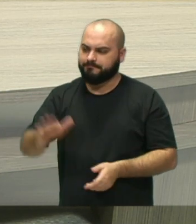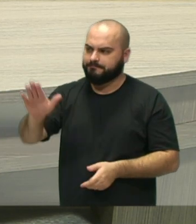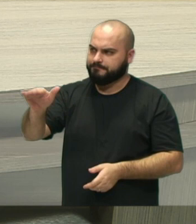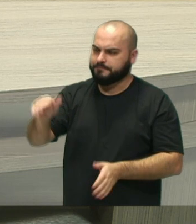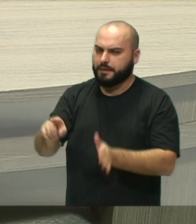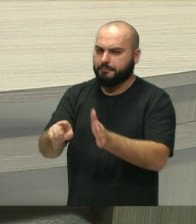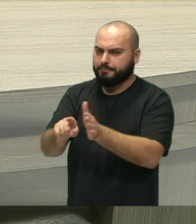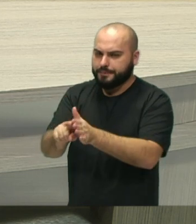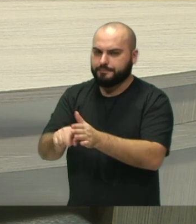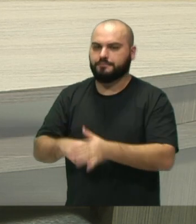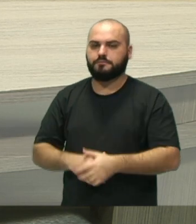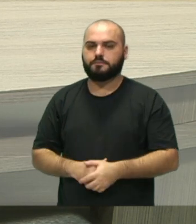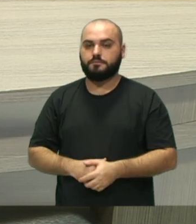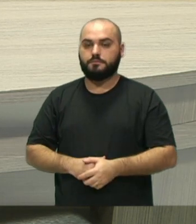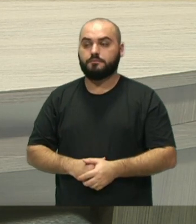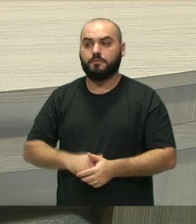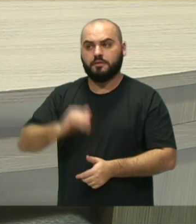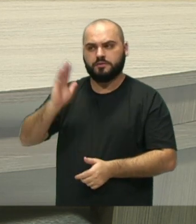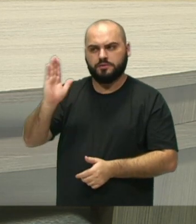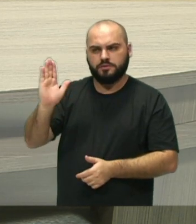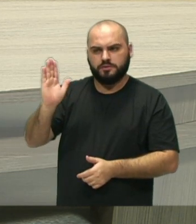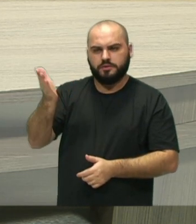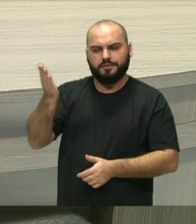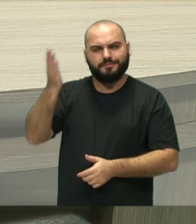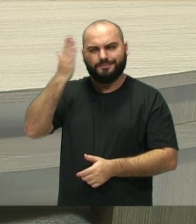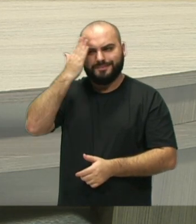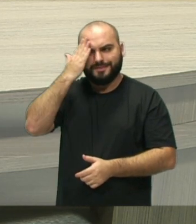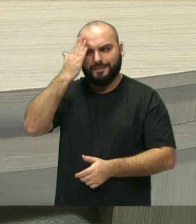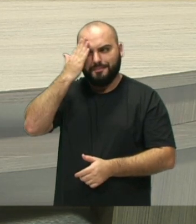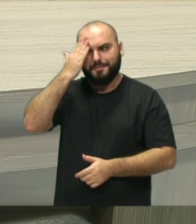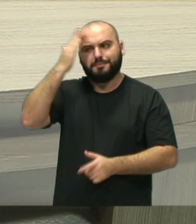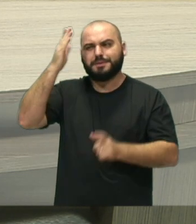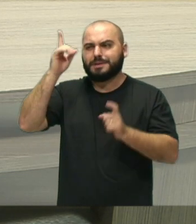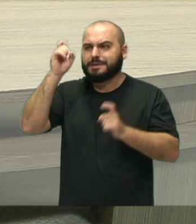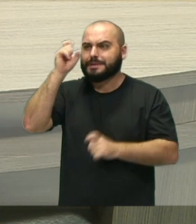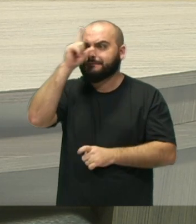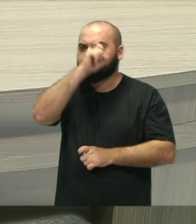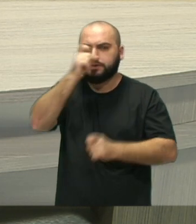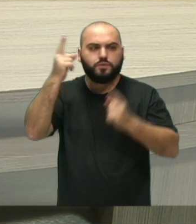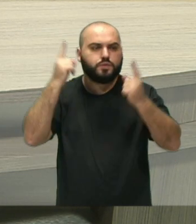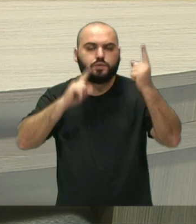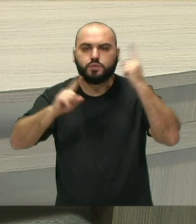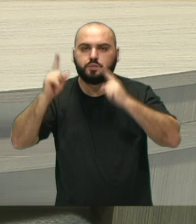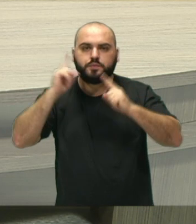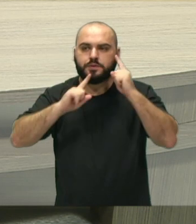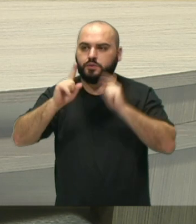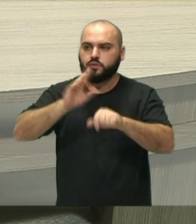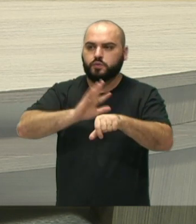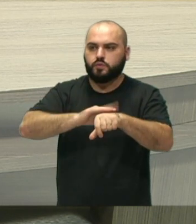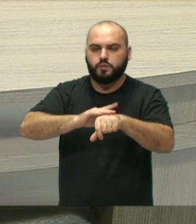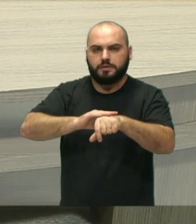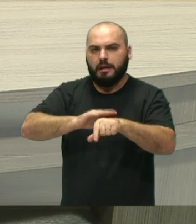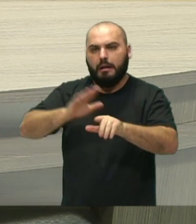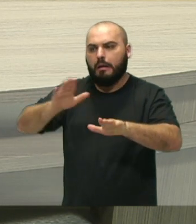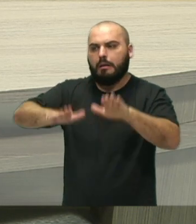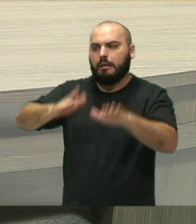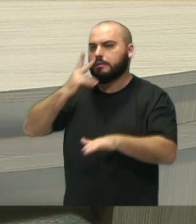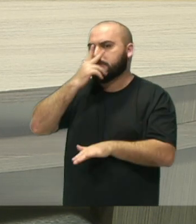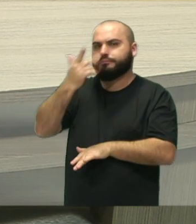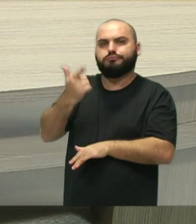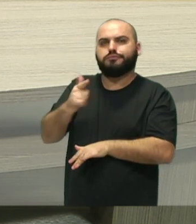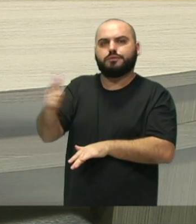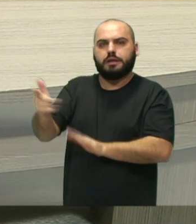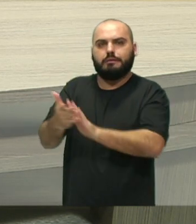de que exatamente por ser muito de difícil diagnóstico, talvez ainda não existam alguns